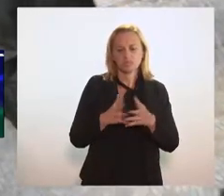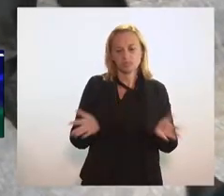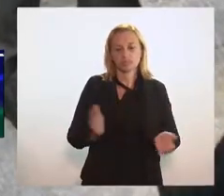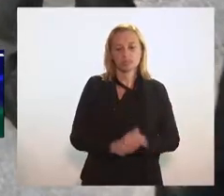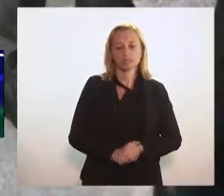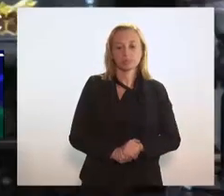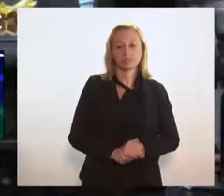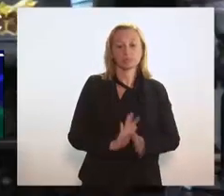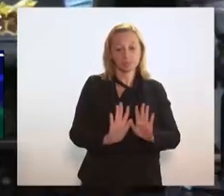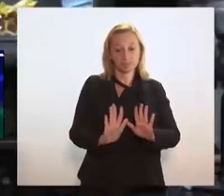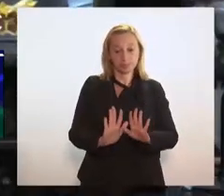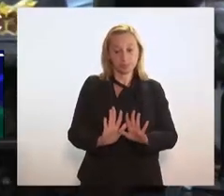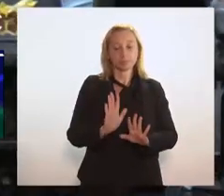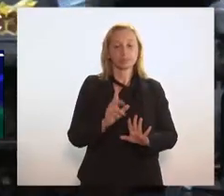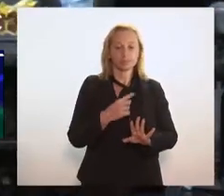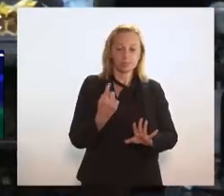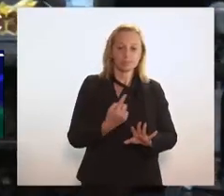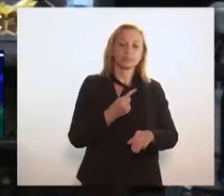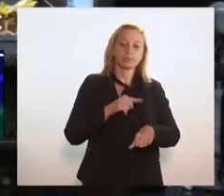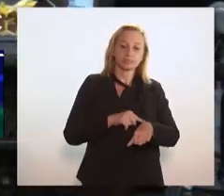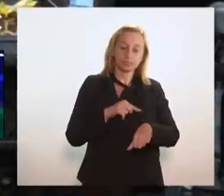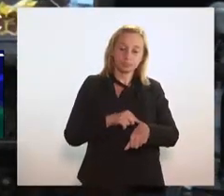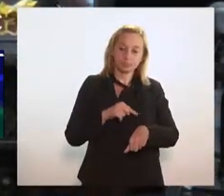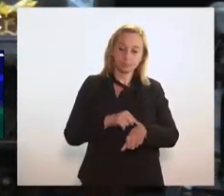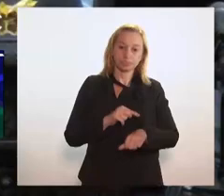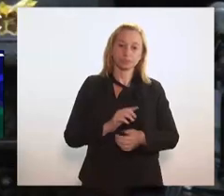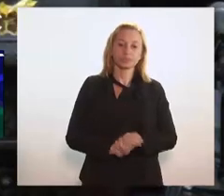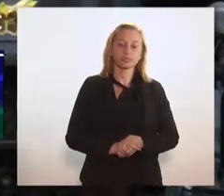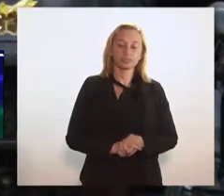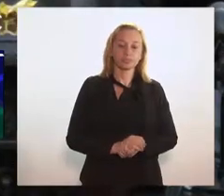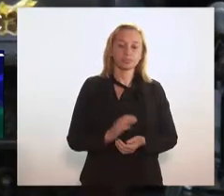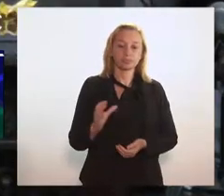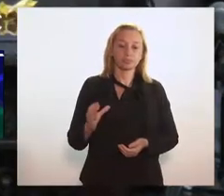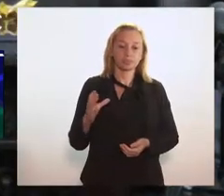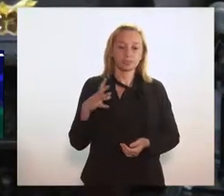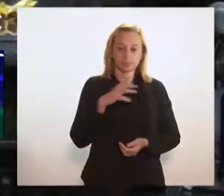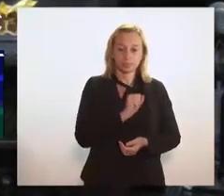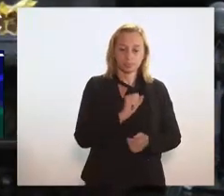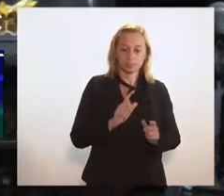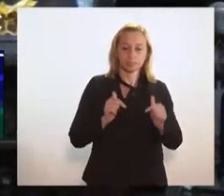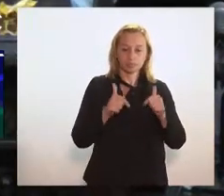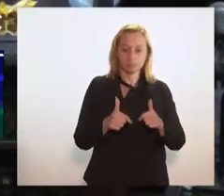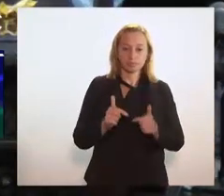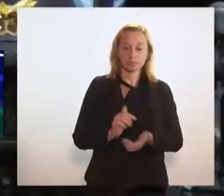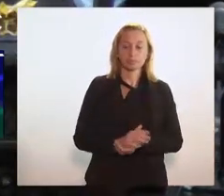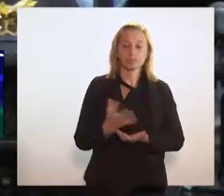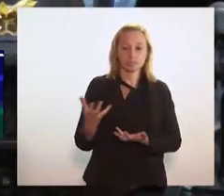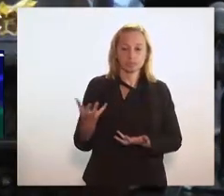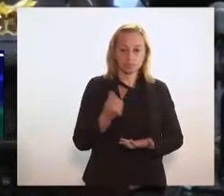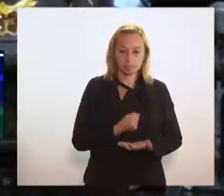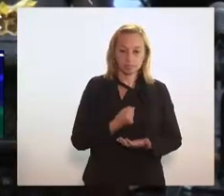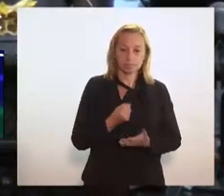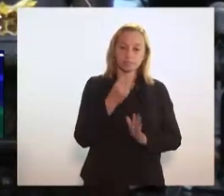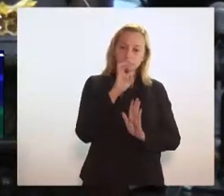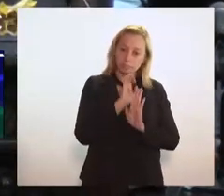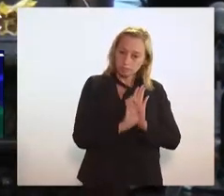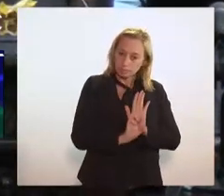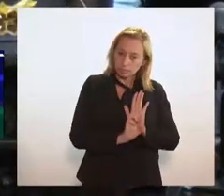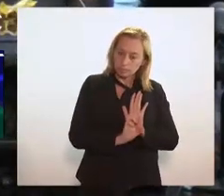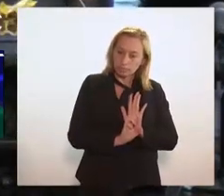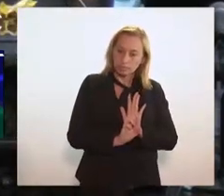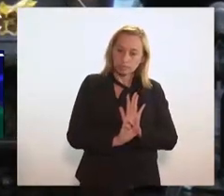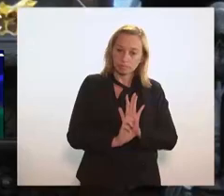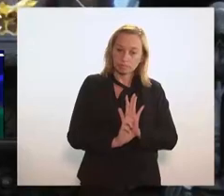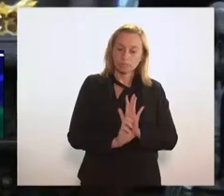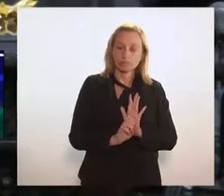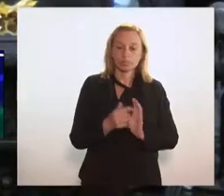consenso. Nós estamos, nesse momento, é uma em regime de urgência. Vai receber as emendas.